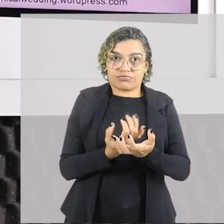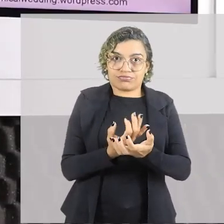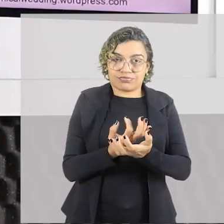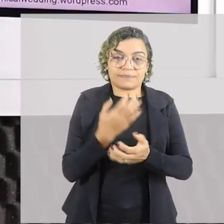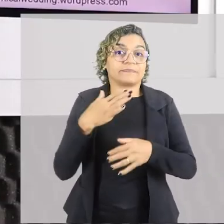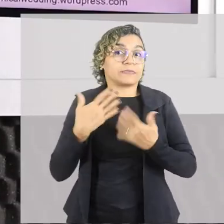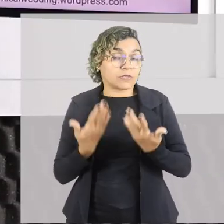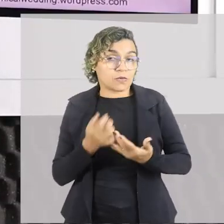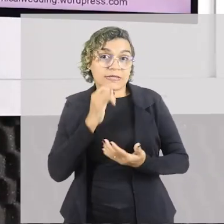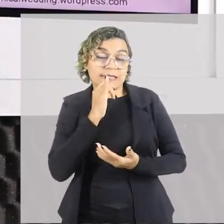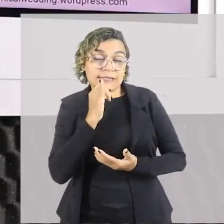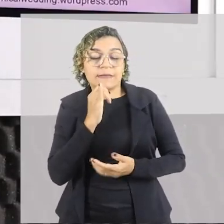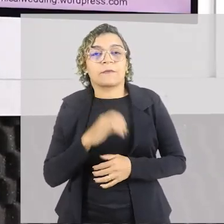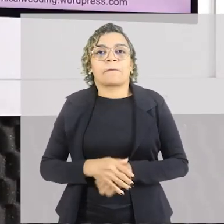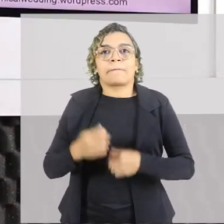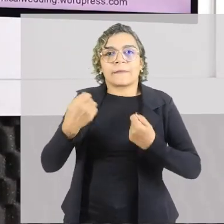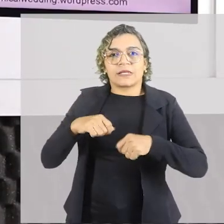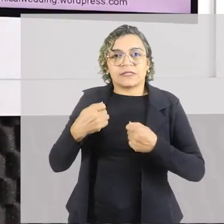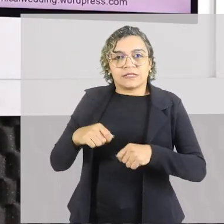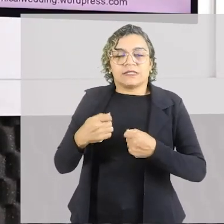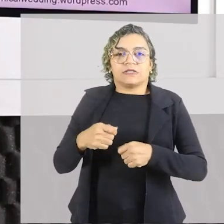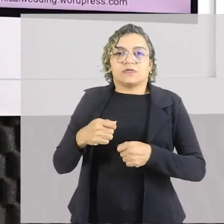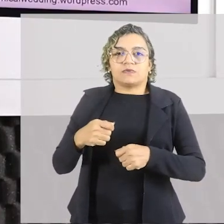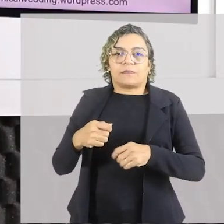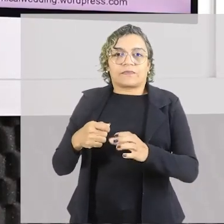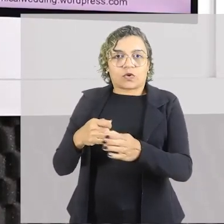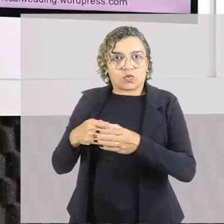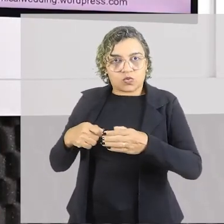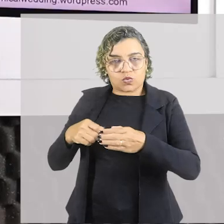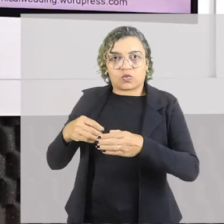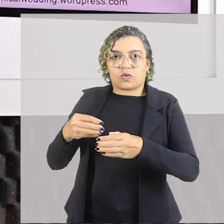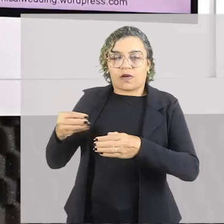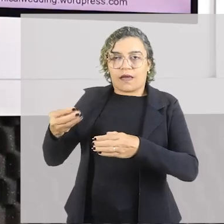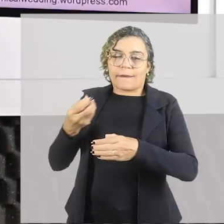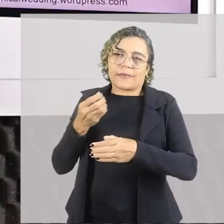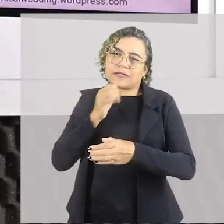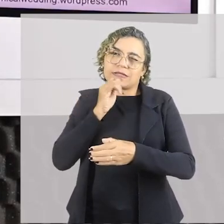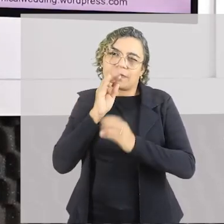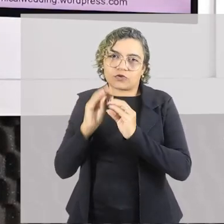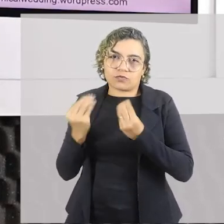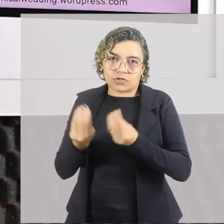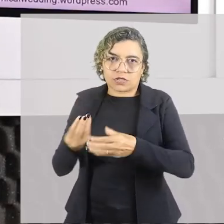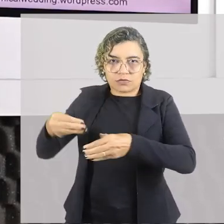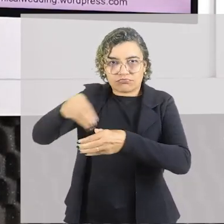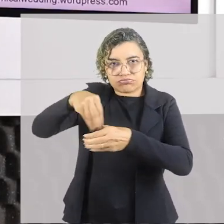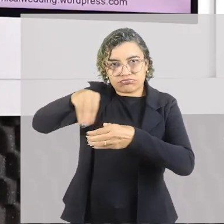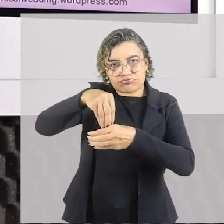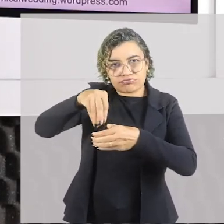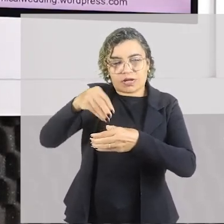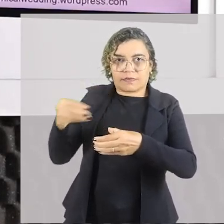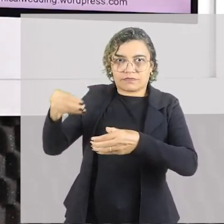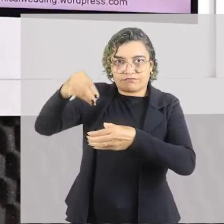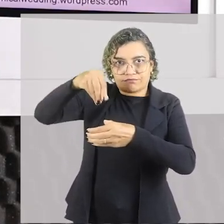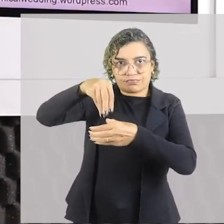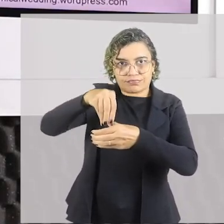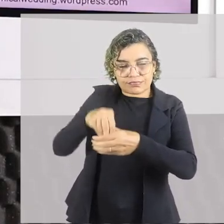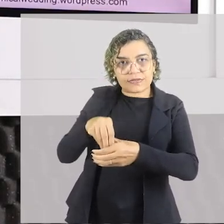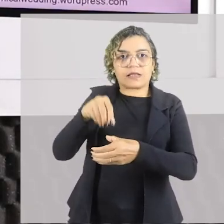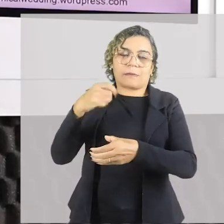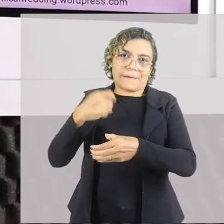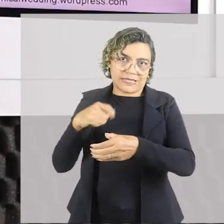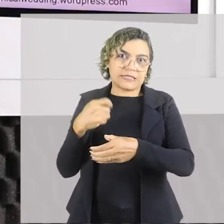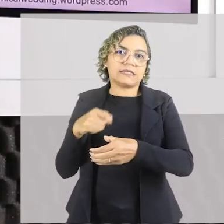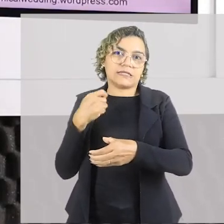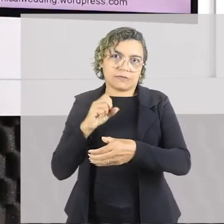coligativo, eu preciso pegar um soluto e botar no solvente. Para ser um efeito coligativo, eu preciso pegar um soluto e colocar no solvente,